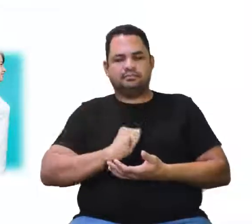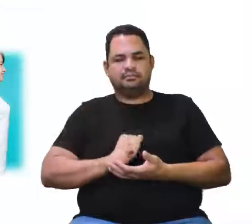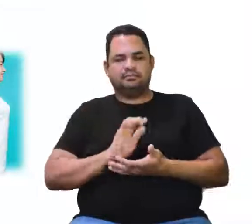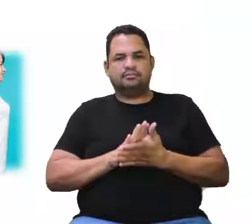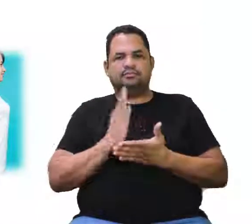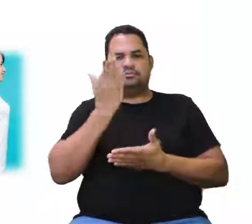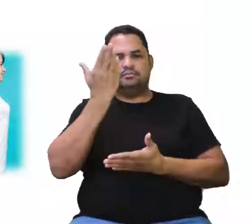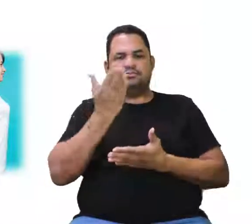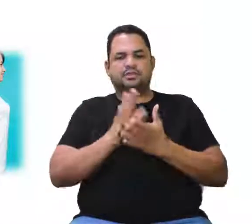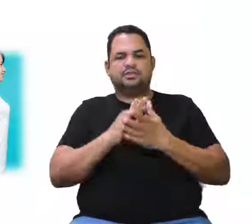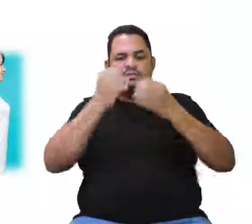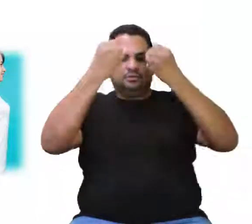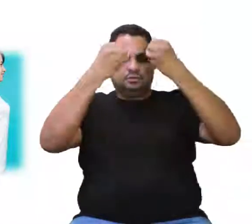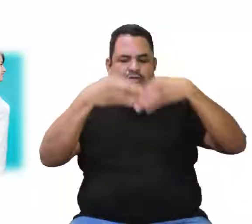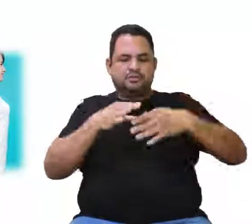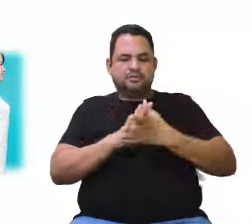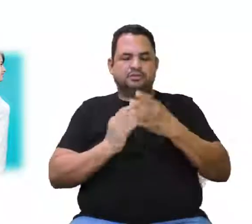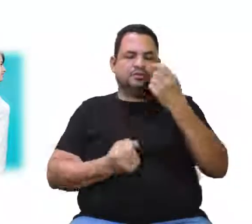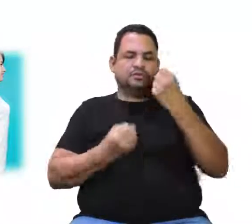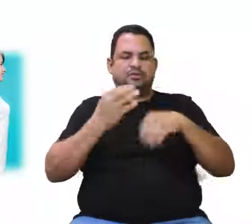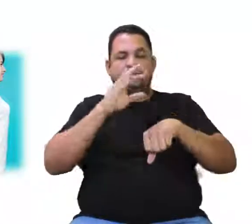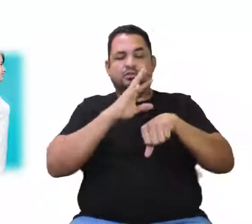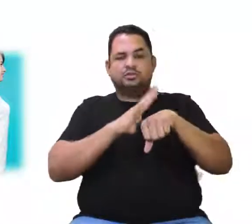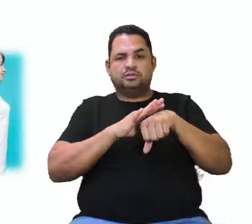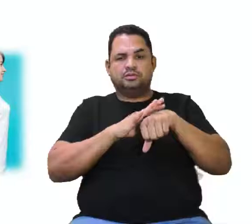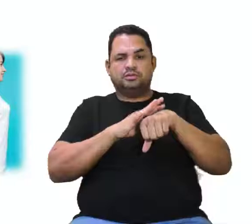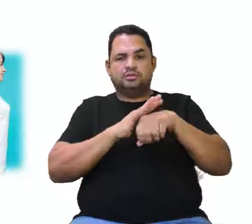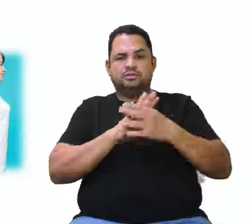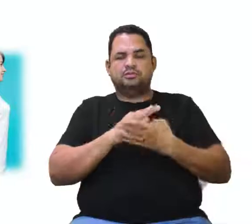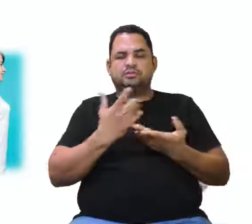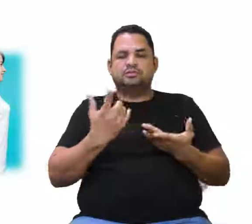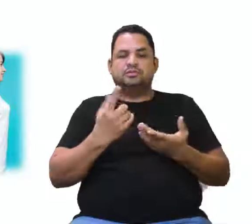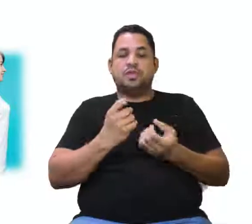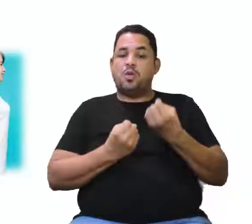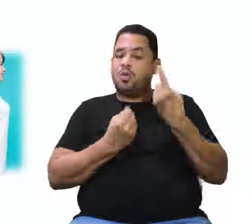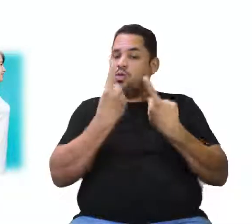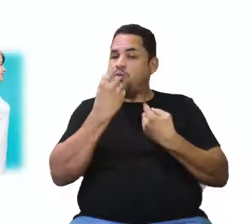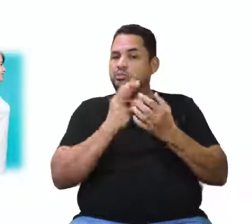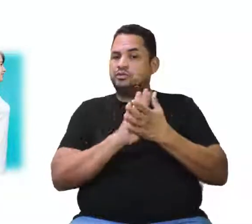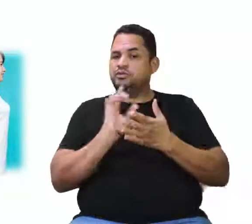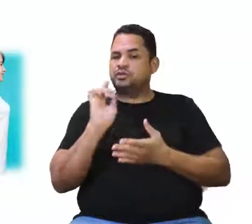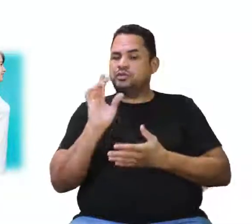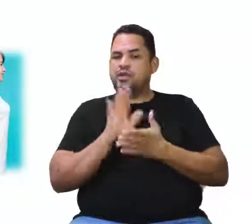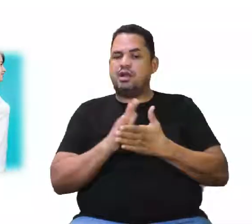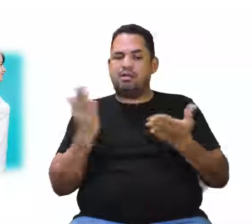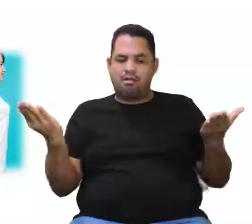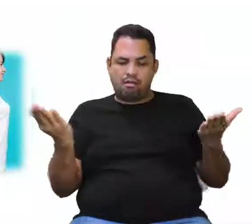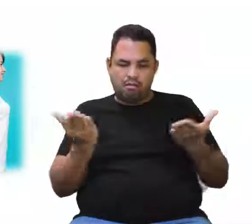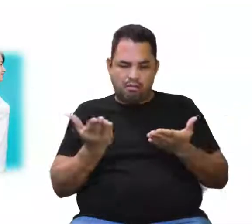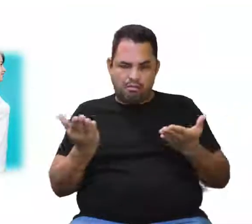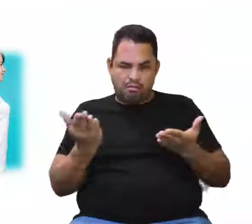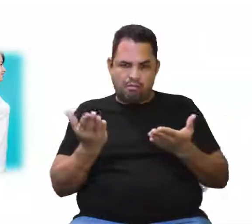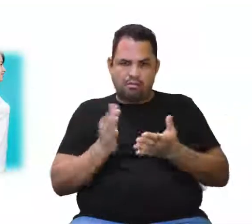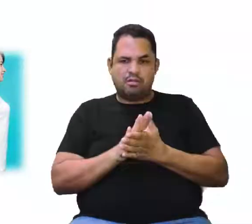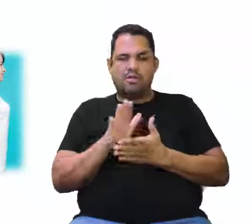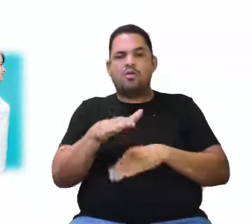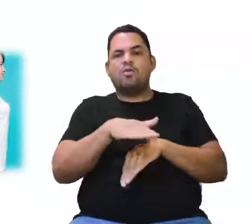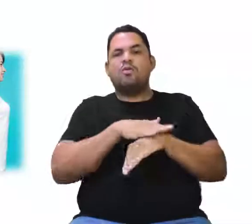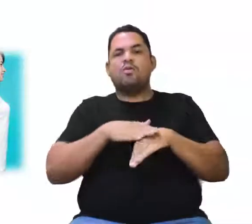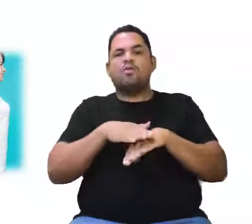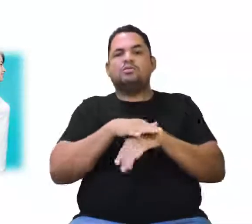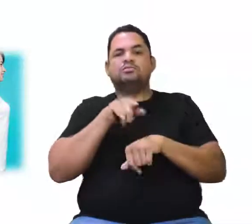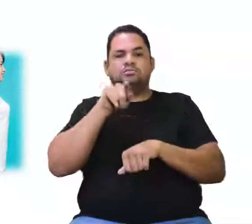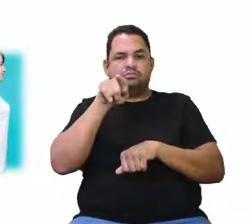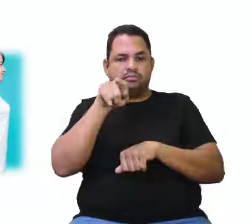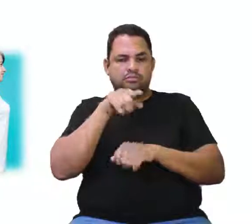já pontuamos algumas doenças, nós não falamos de todas, foram só algumas. Agora, nossa conversa é